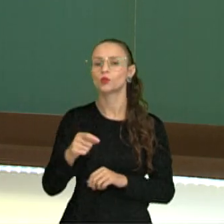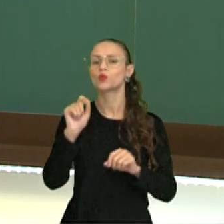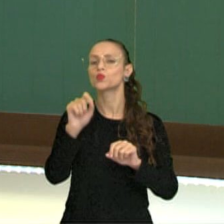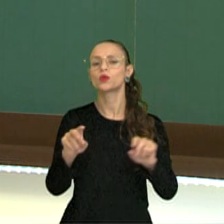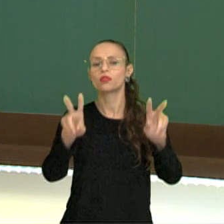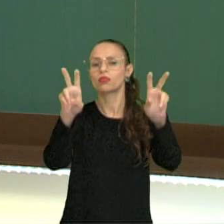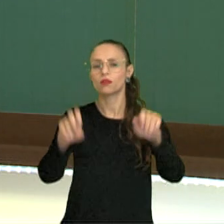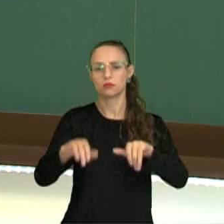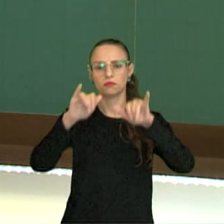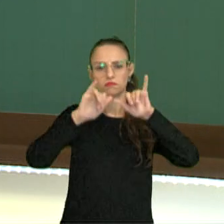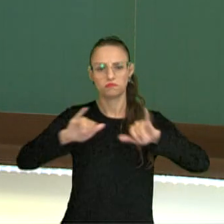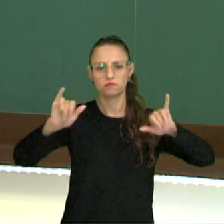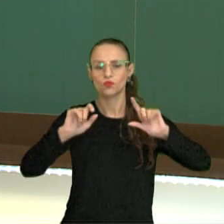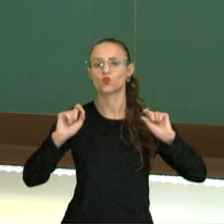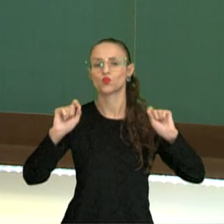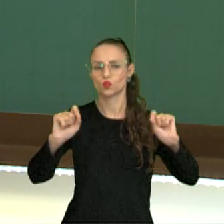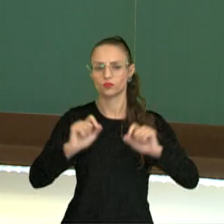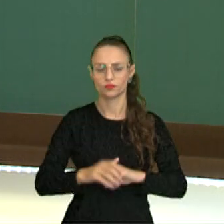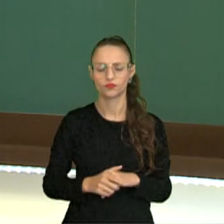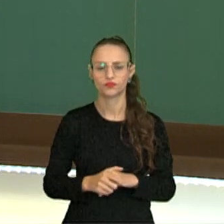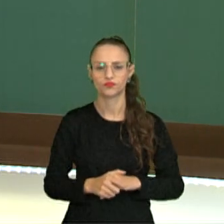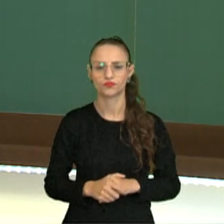notícia.